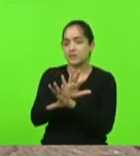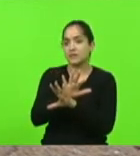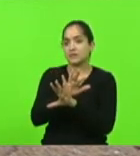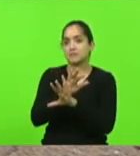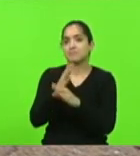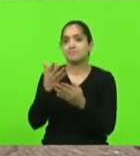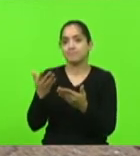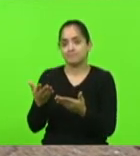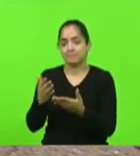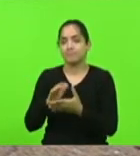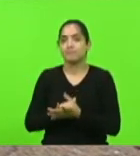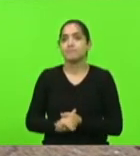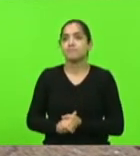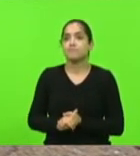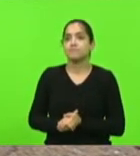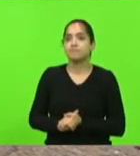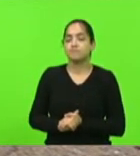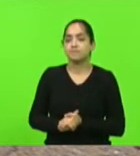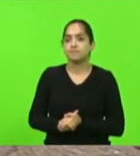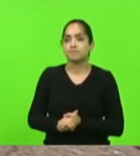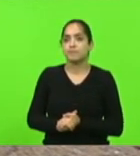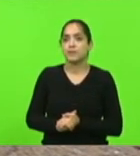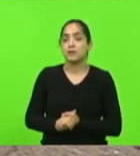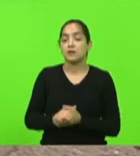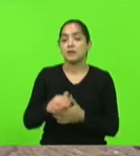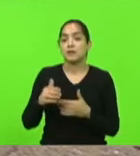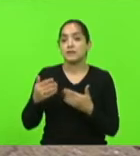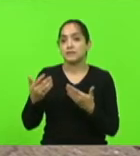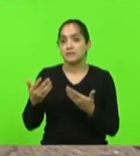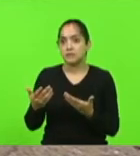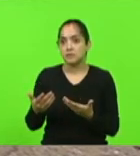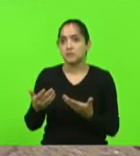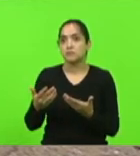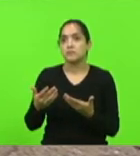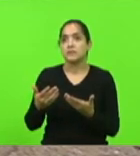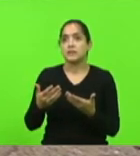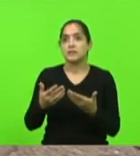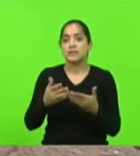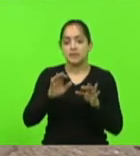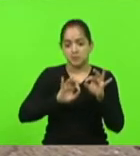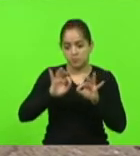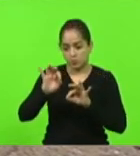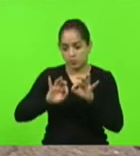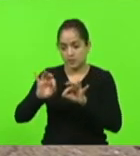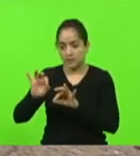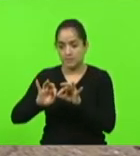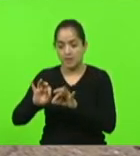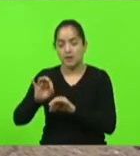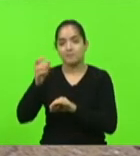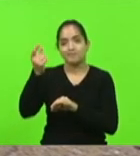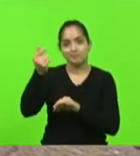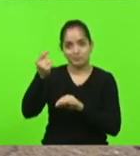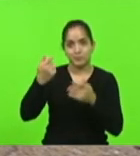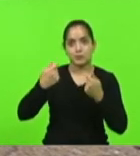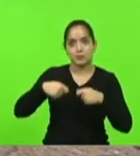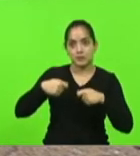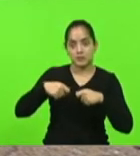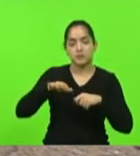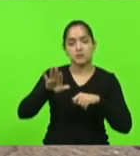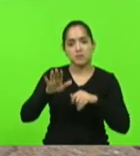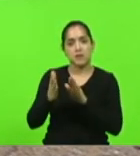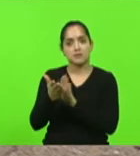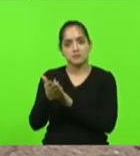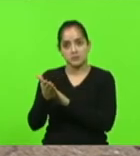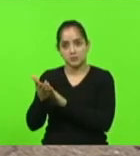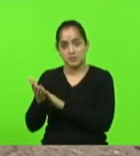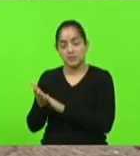gestão do deputado Vampiro. Então, é assim, tem que programar, tem que ter, é lógico, recursos, mas está de parabéns. Assim,